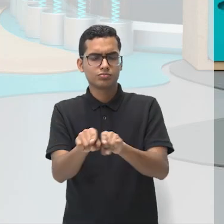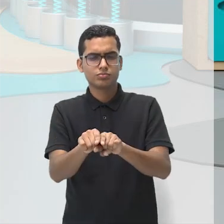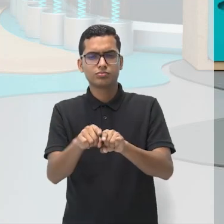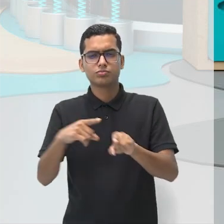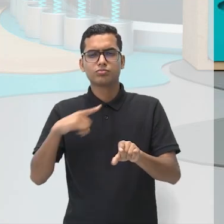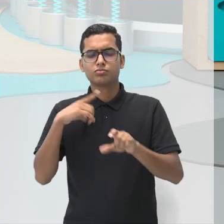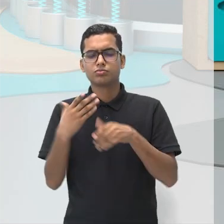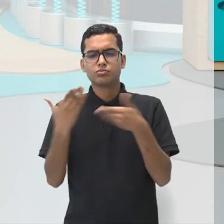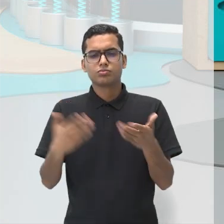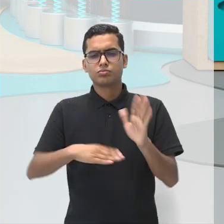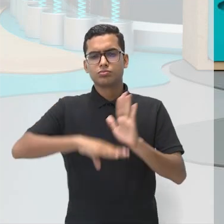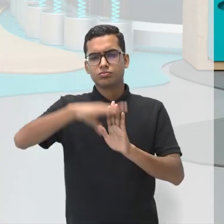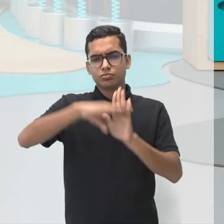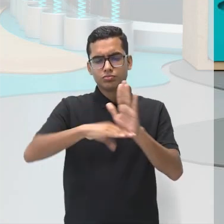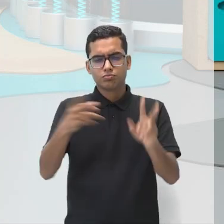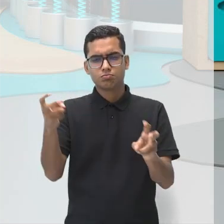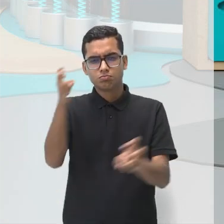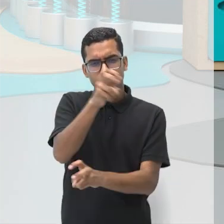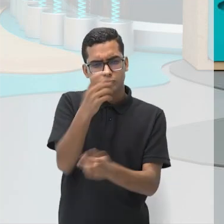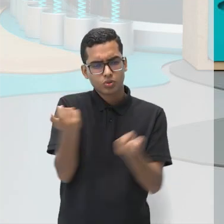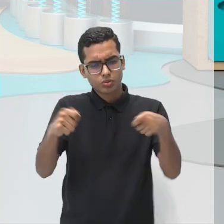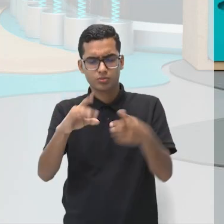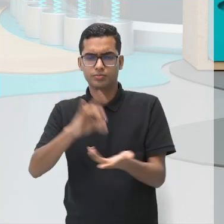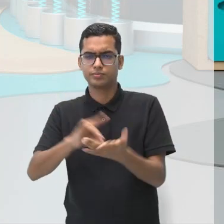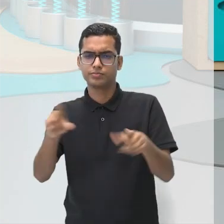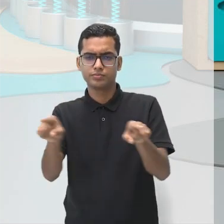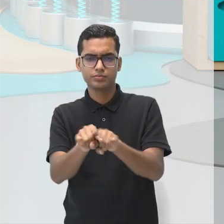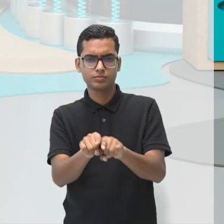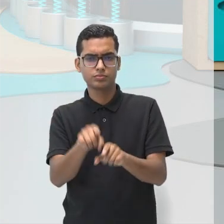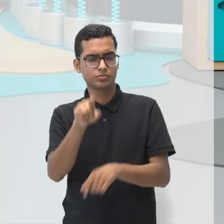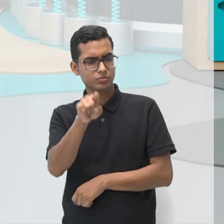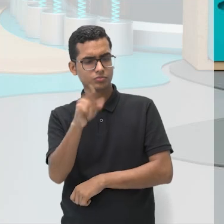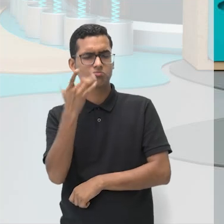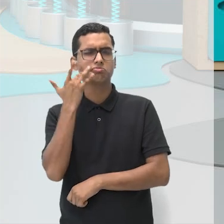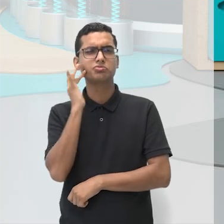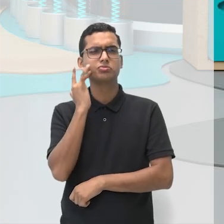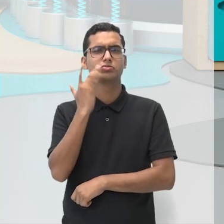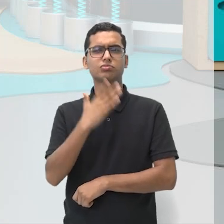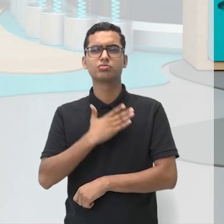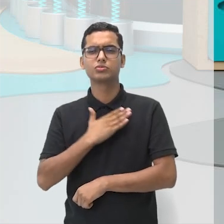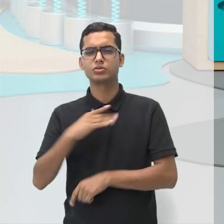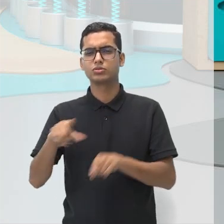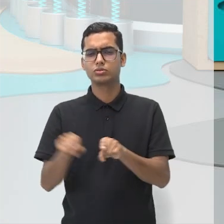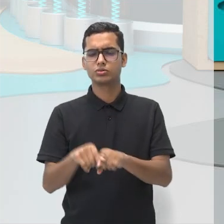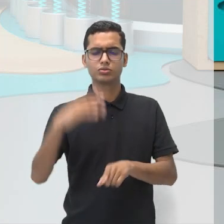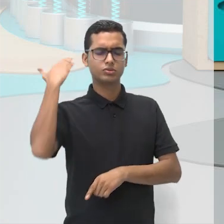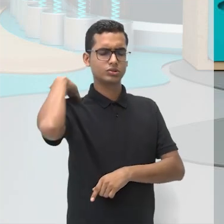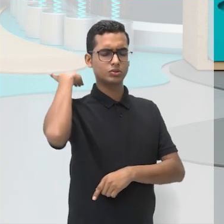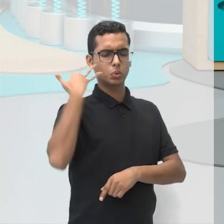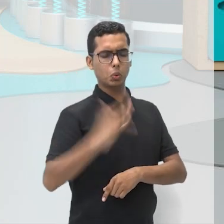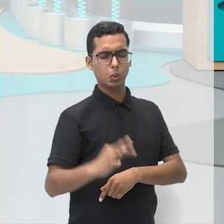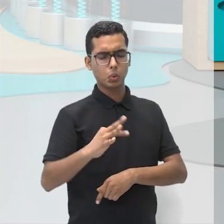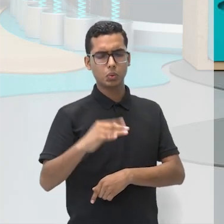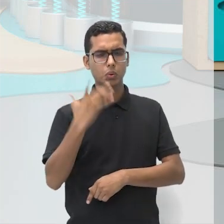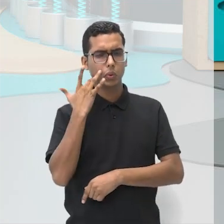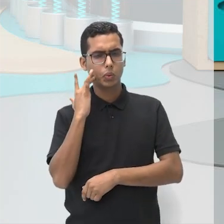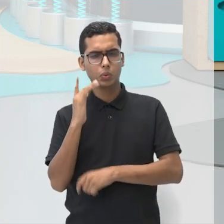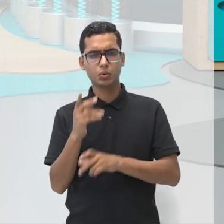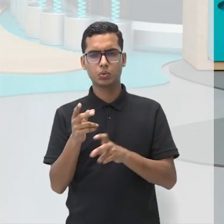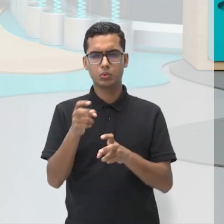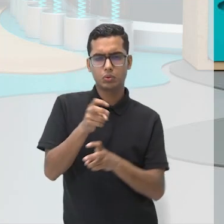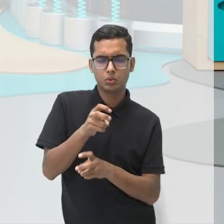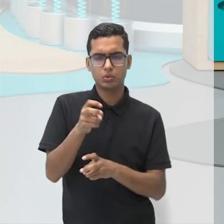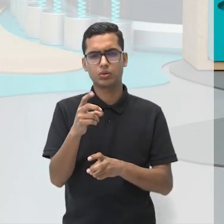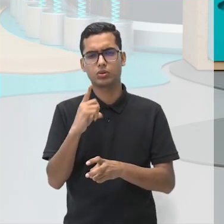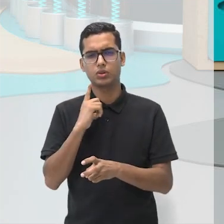nível esse desvio pode estar. De repente você acha que a minha costa está doendo, eu tenho um desvio postural, o professor